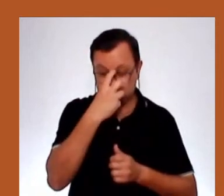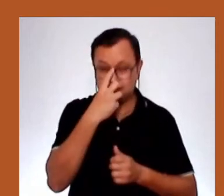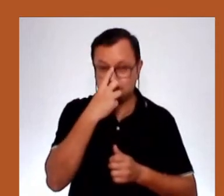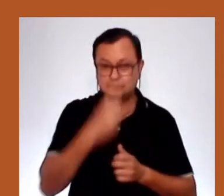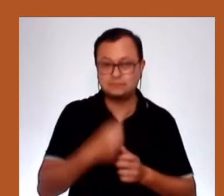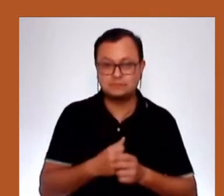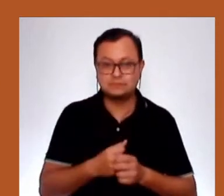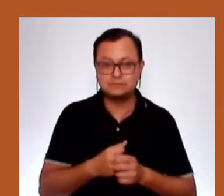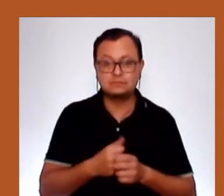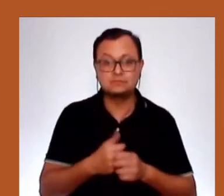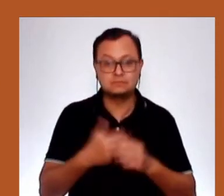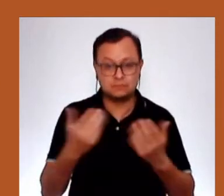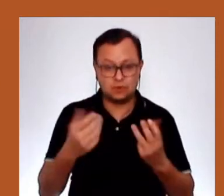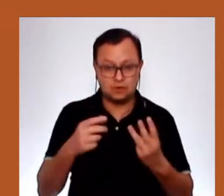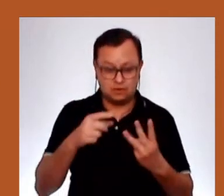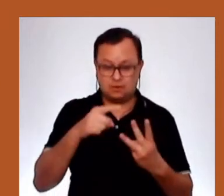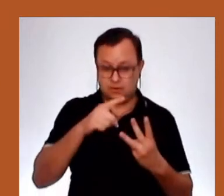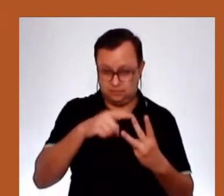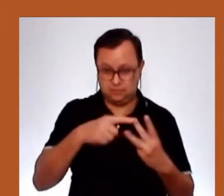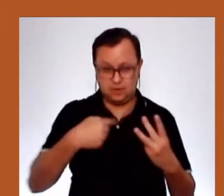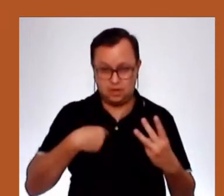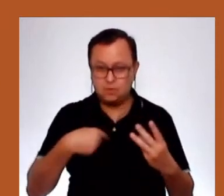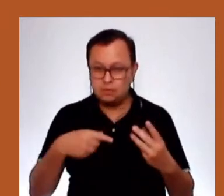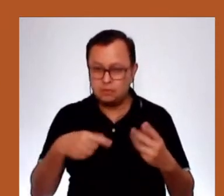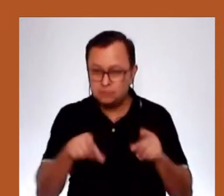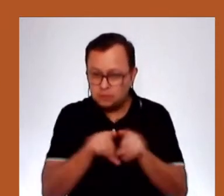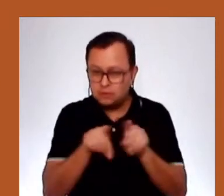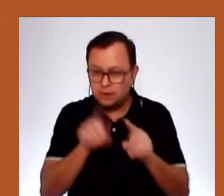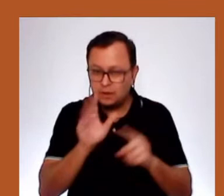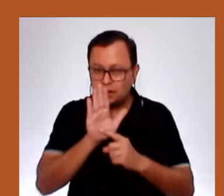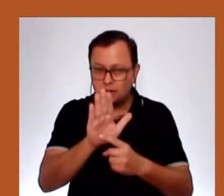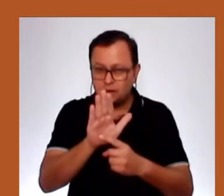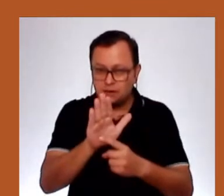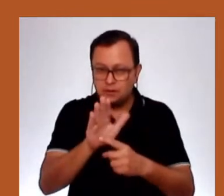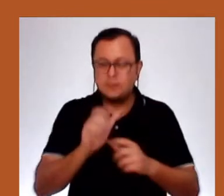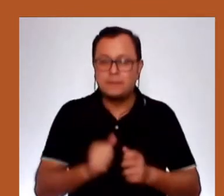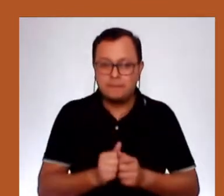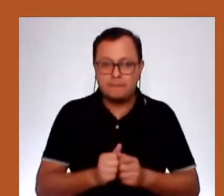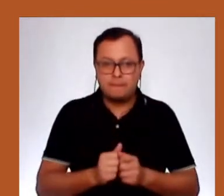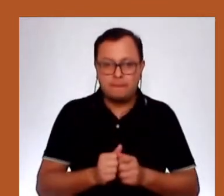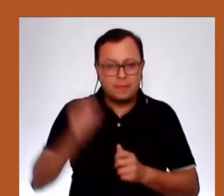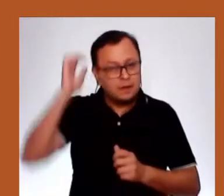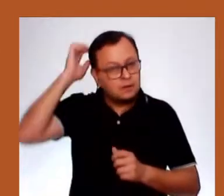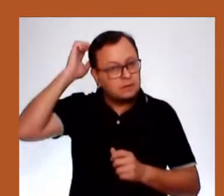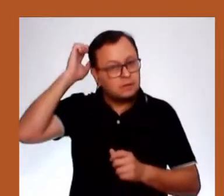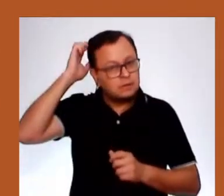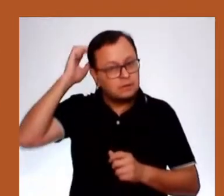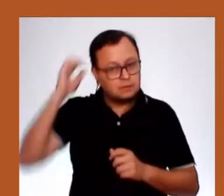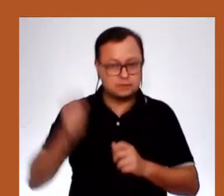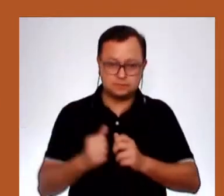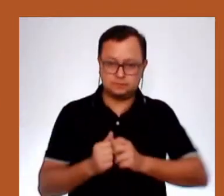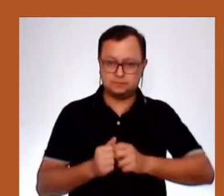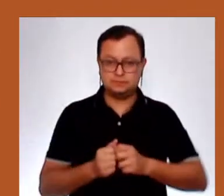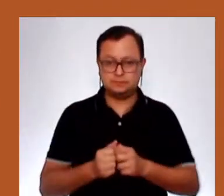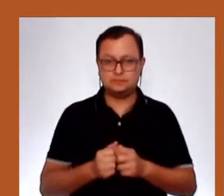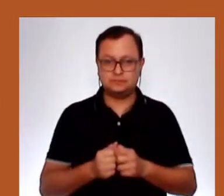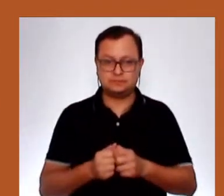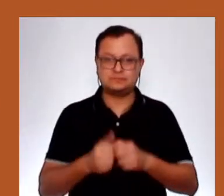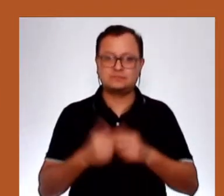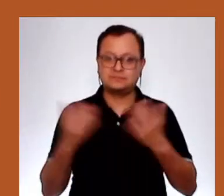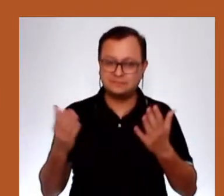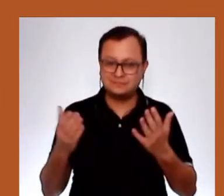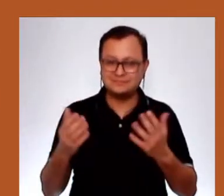Você quer que eu me apresente, Claudete, ou vamos já para a resposta? A sua também estava muda? Não apareceu? Sim. Ah, não acredito,